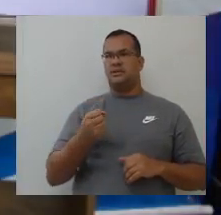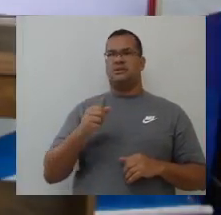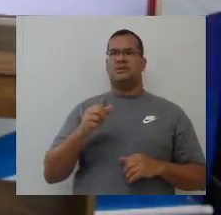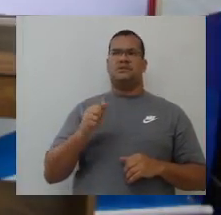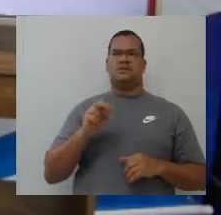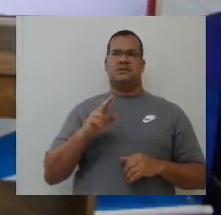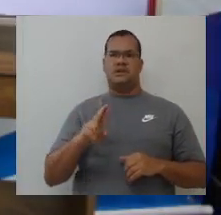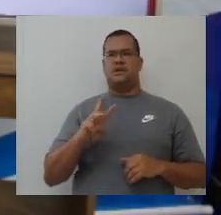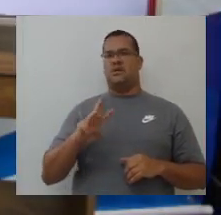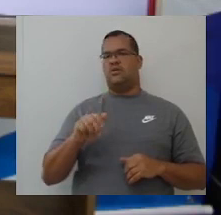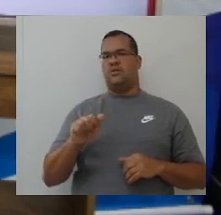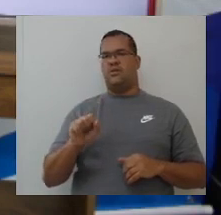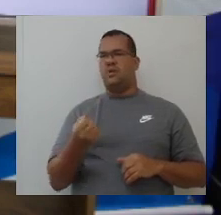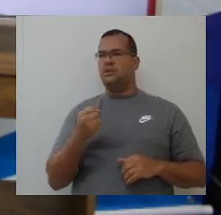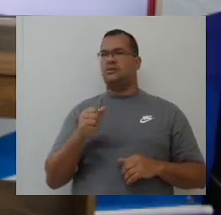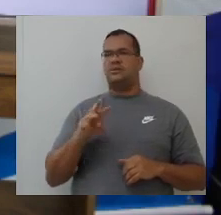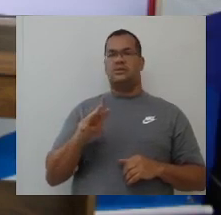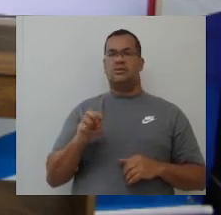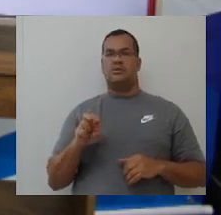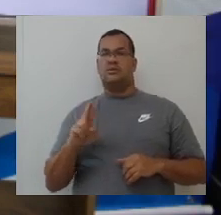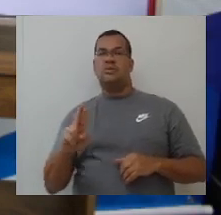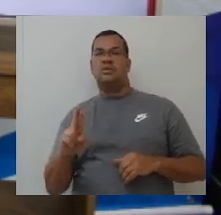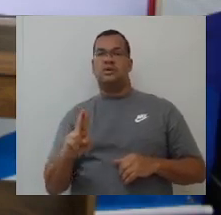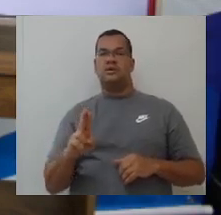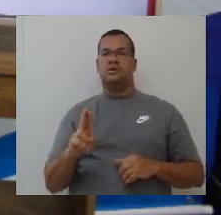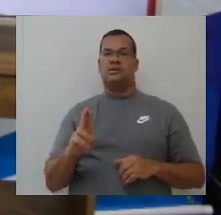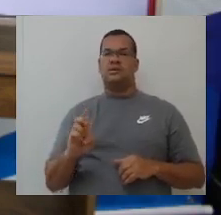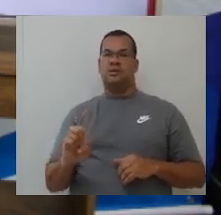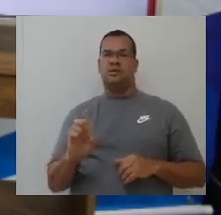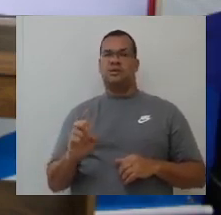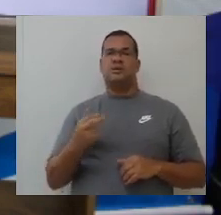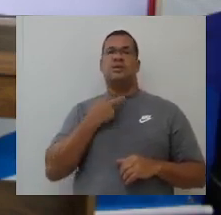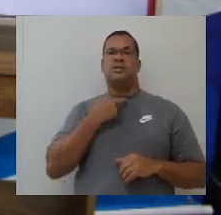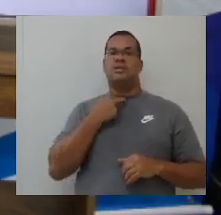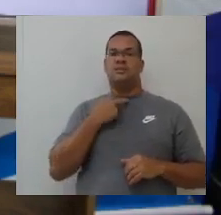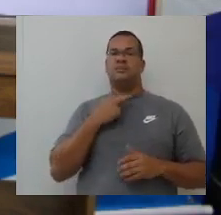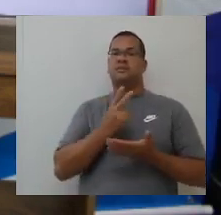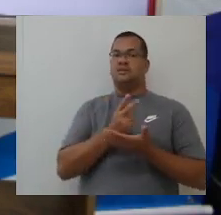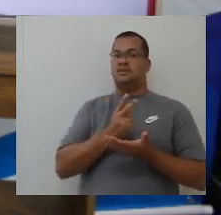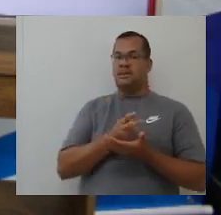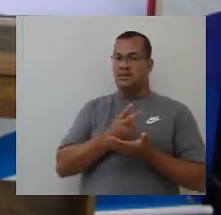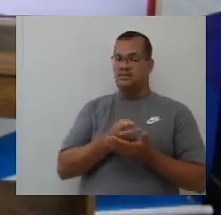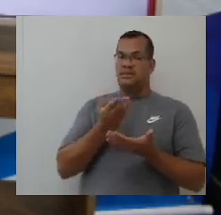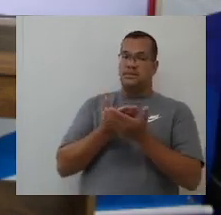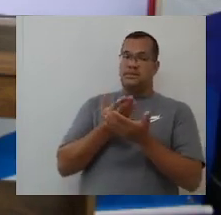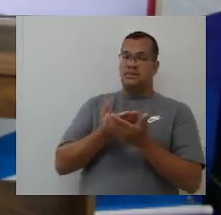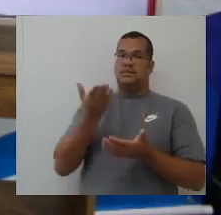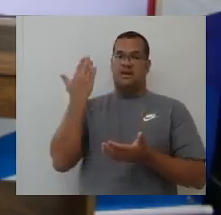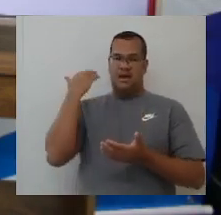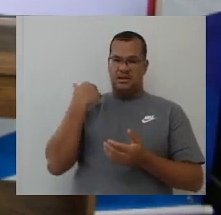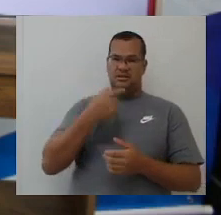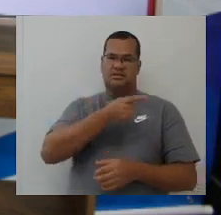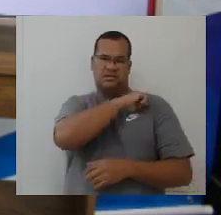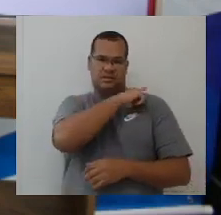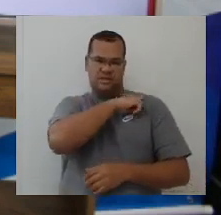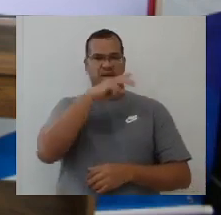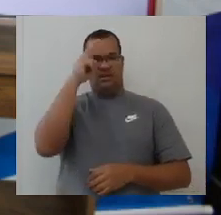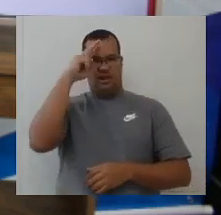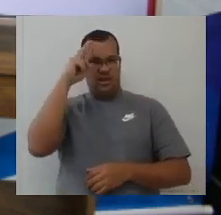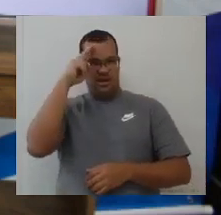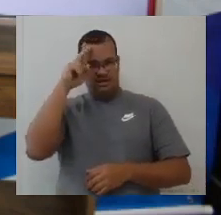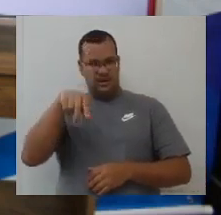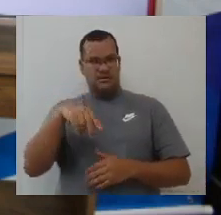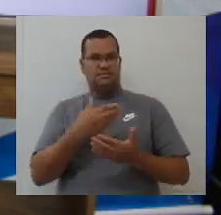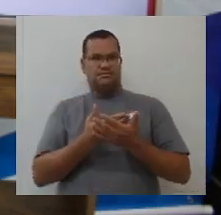na aula do primeiro ano do ensino médio. O aluno não escapa desse verbo to be, como eu falei anteriormente, na aula lá do primeiro. Né? Em